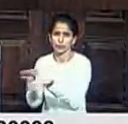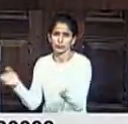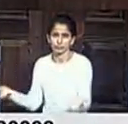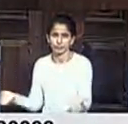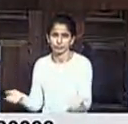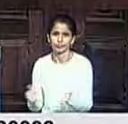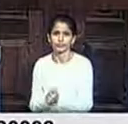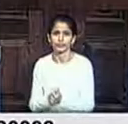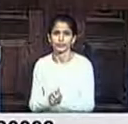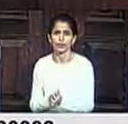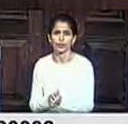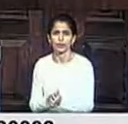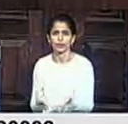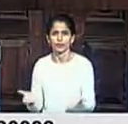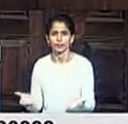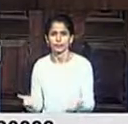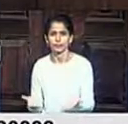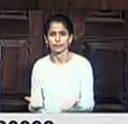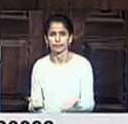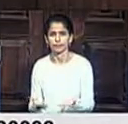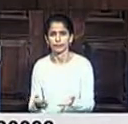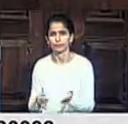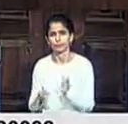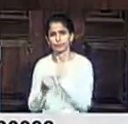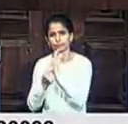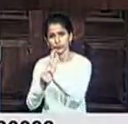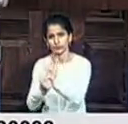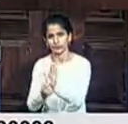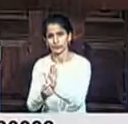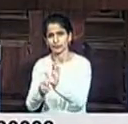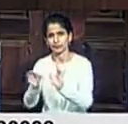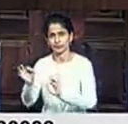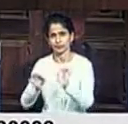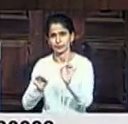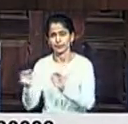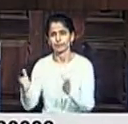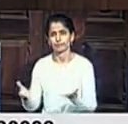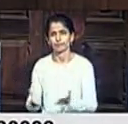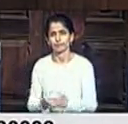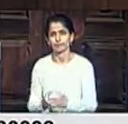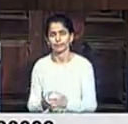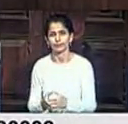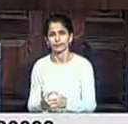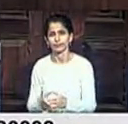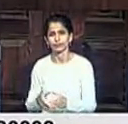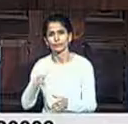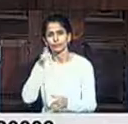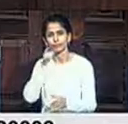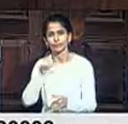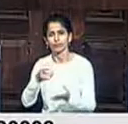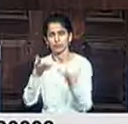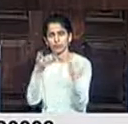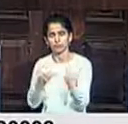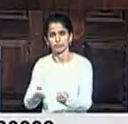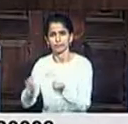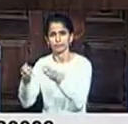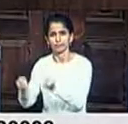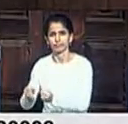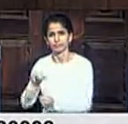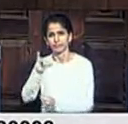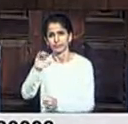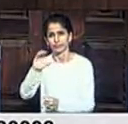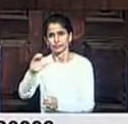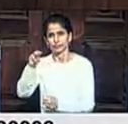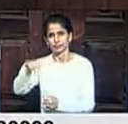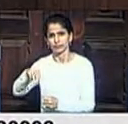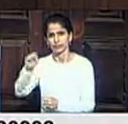das bebidas. Nós apresentamos o projeto, houve uma grande articulação, conseguimos aprovar e o ICMS